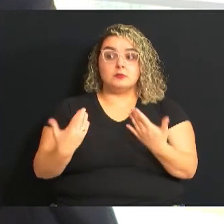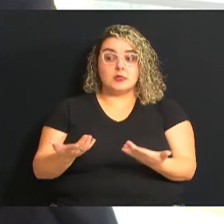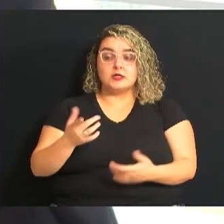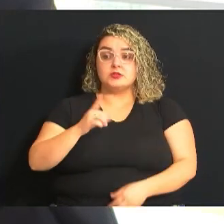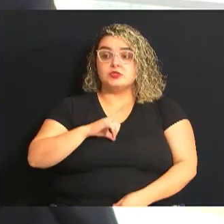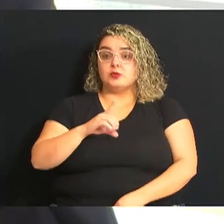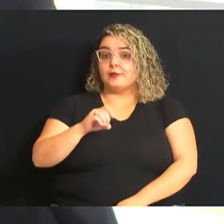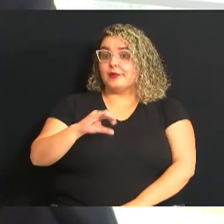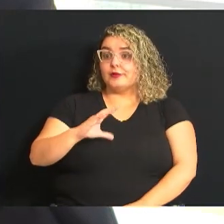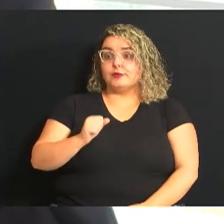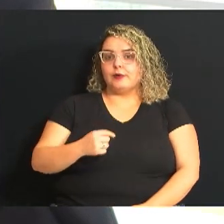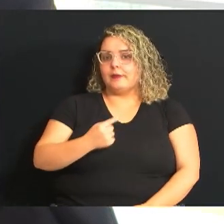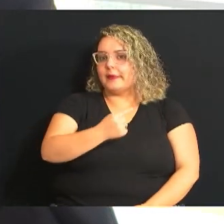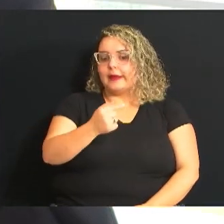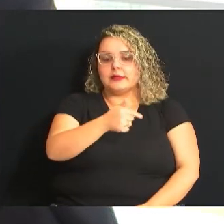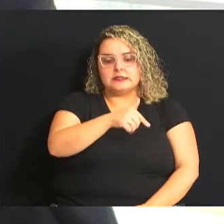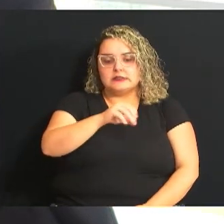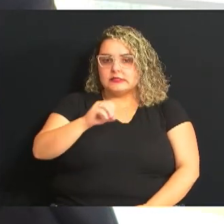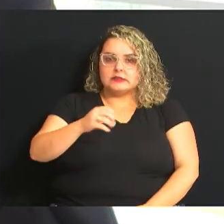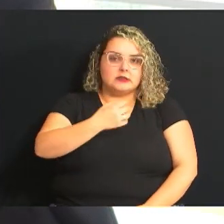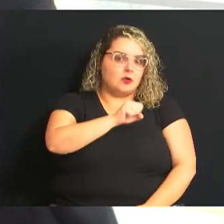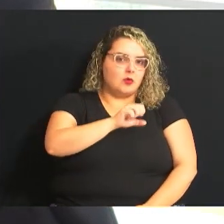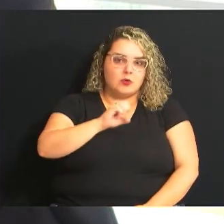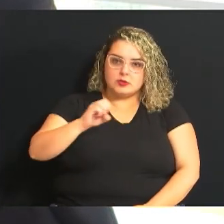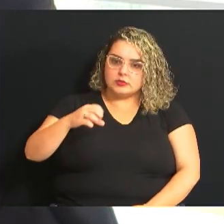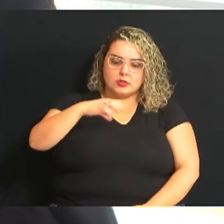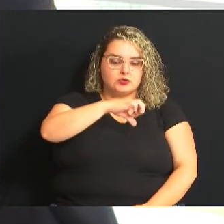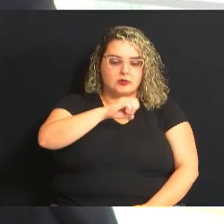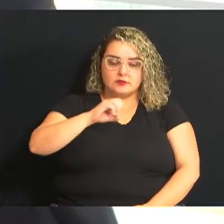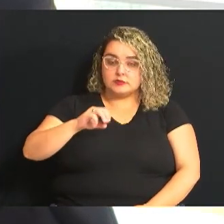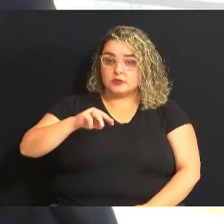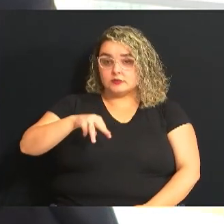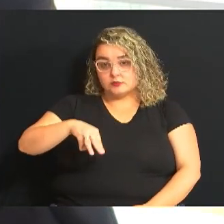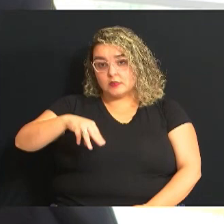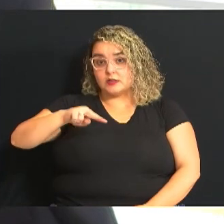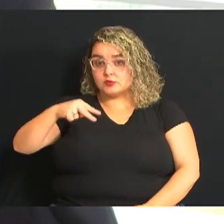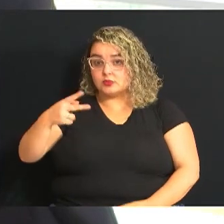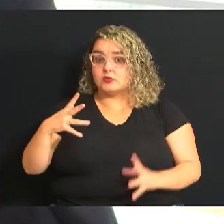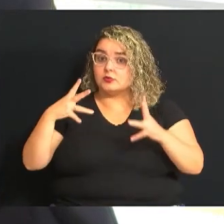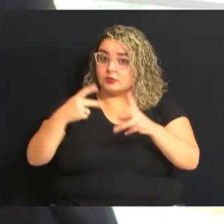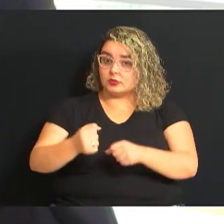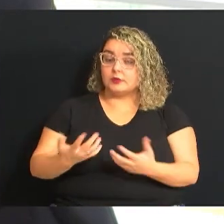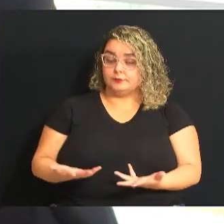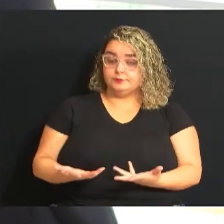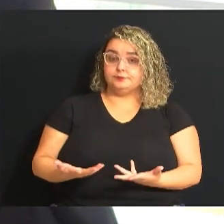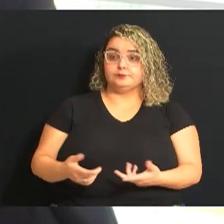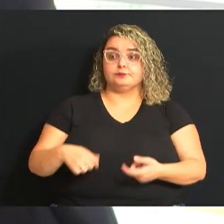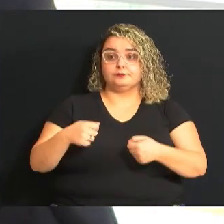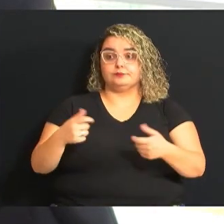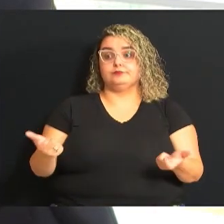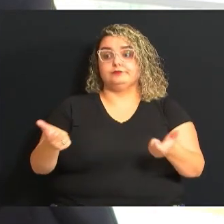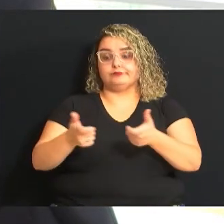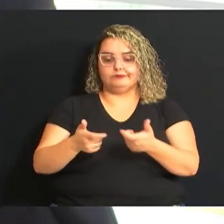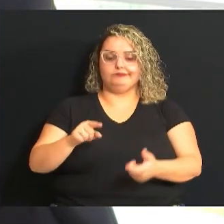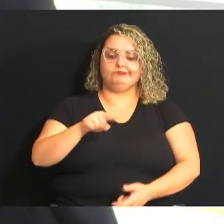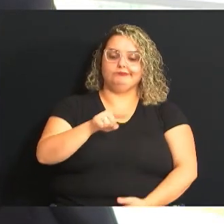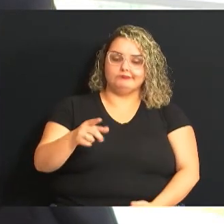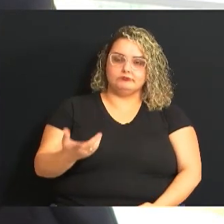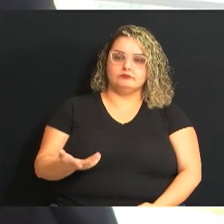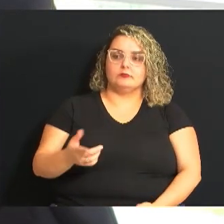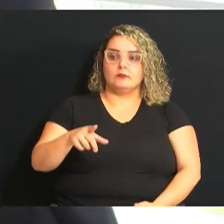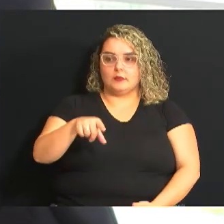Câmara Municipal, inclusive, a aprovação de uma nova lei que diz respeito aos galpões industriais. E também para essa